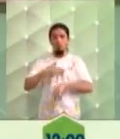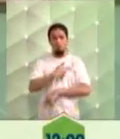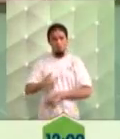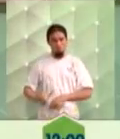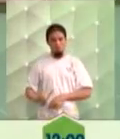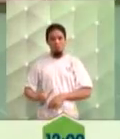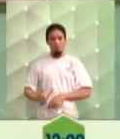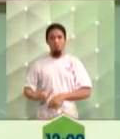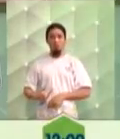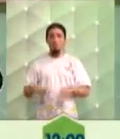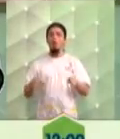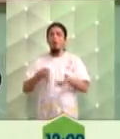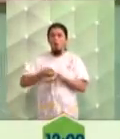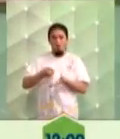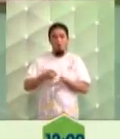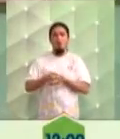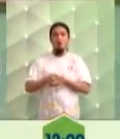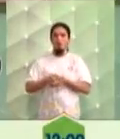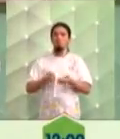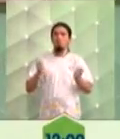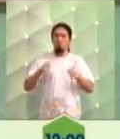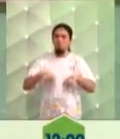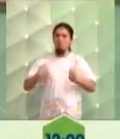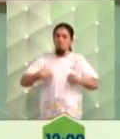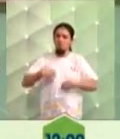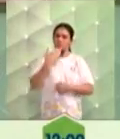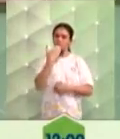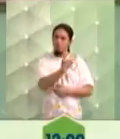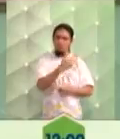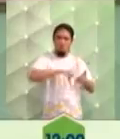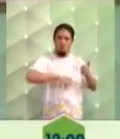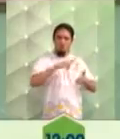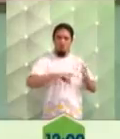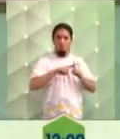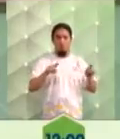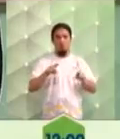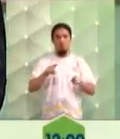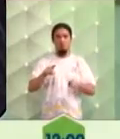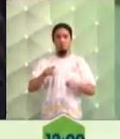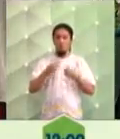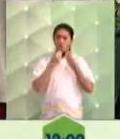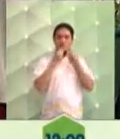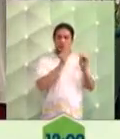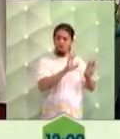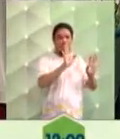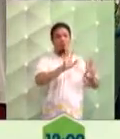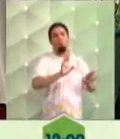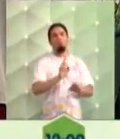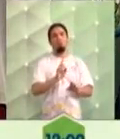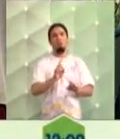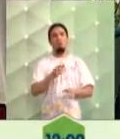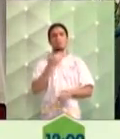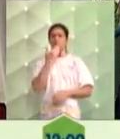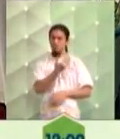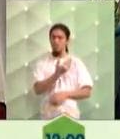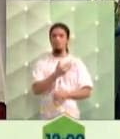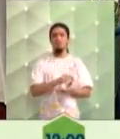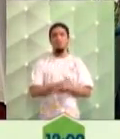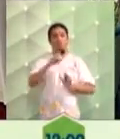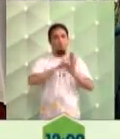a nota fiscal e colocar o seu CPF. Se não quiser, peça a nota, não deixe lá. Obrigada, Augusto. Obrigado a você.